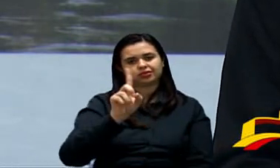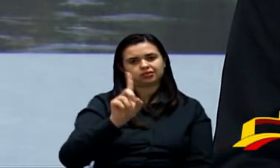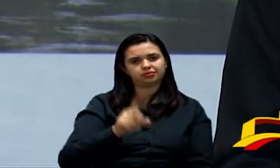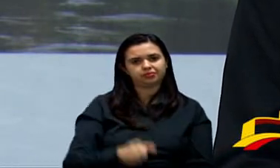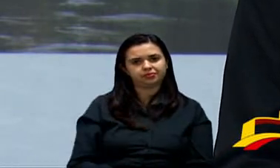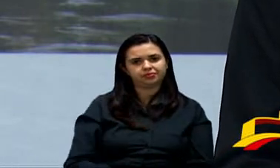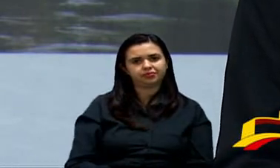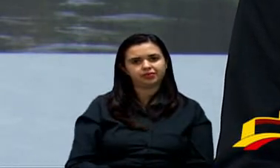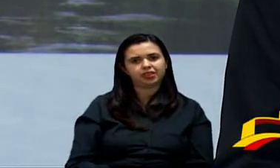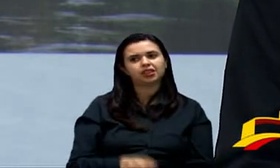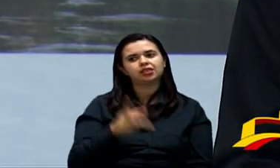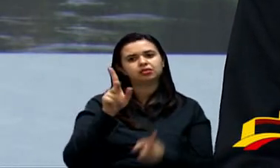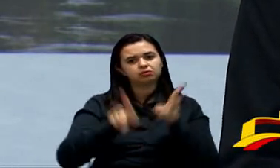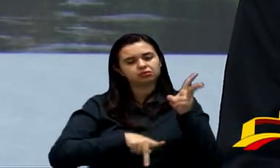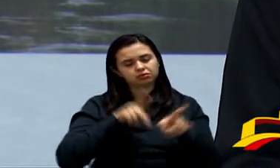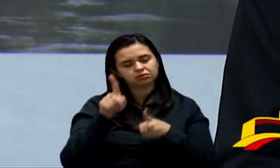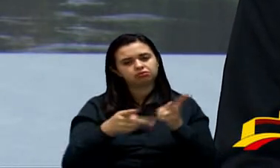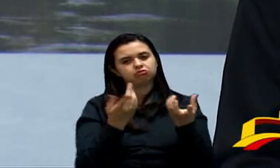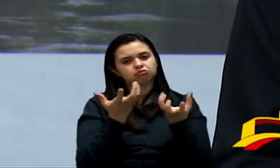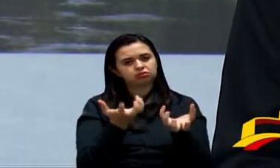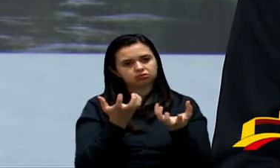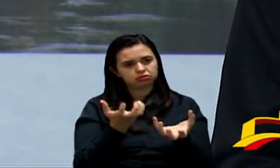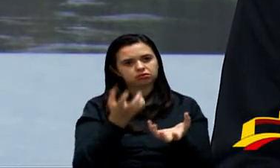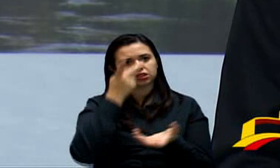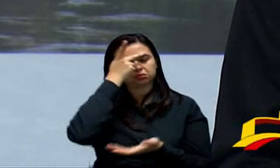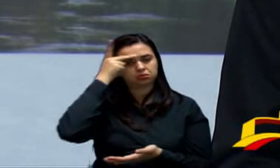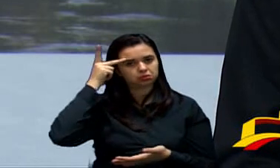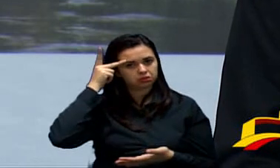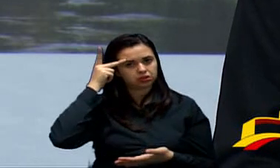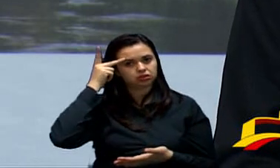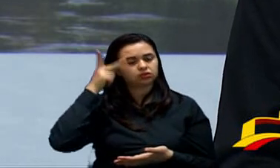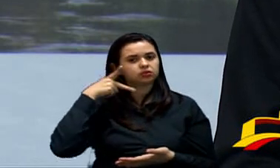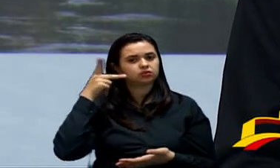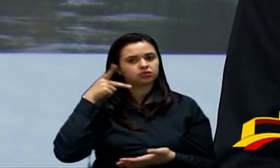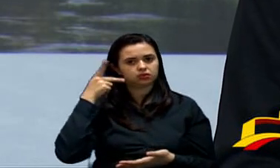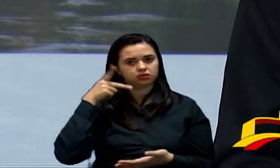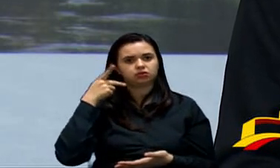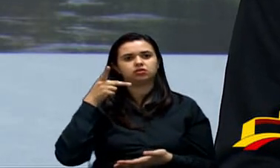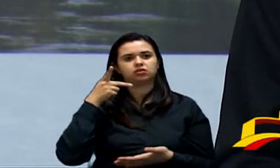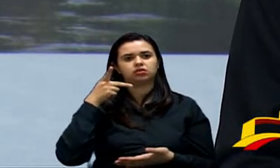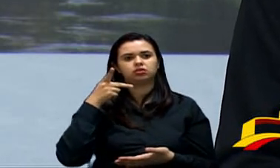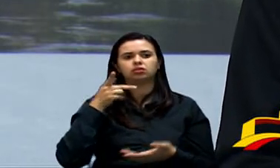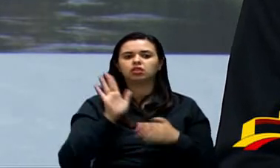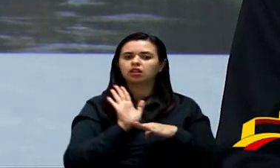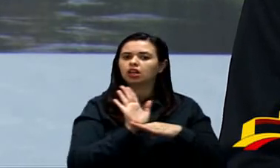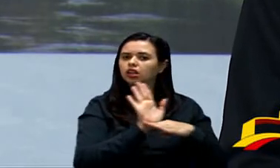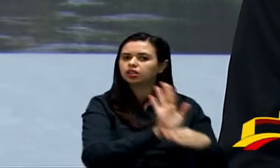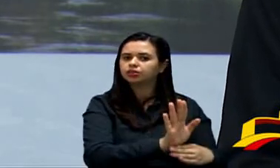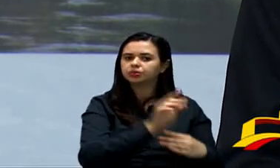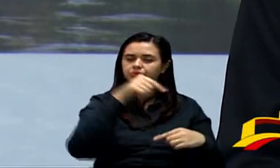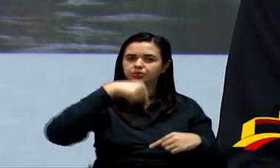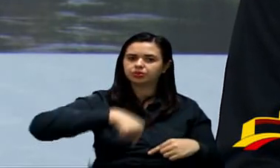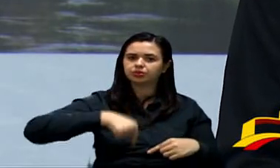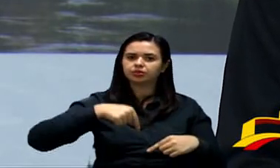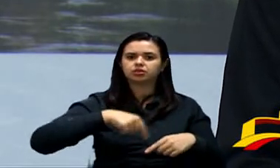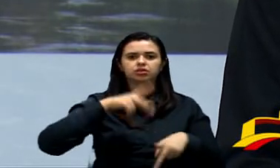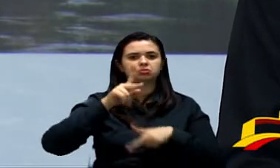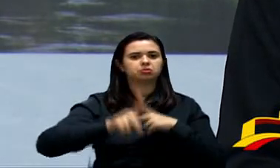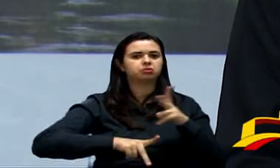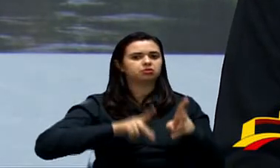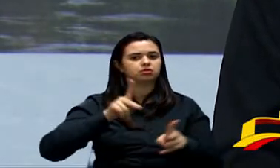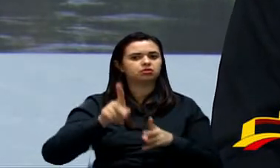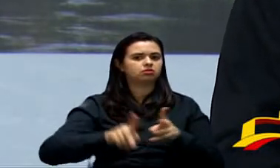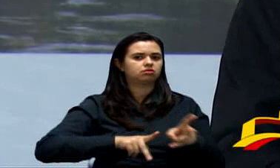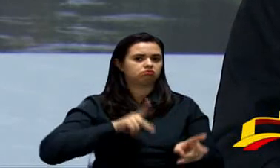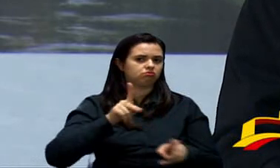A população quer alguém eleito para defender os direitos da população, os direitos do nosso cidadão, dos nossos munícipes. Eu acho que é para